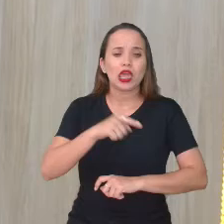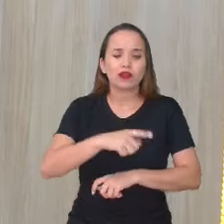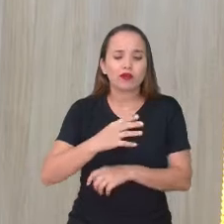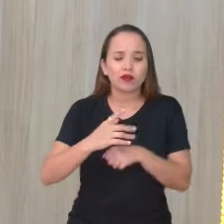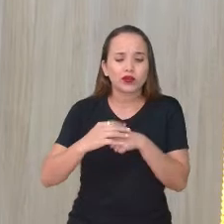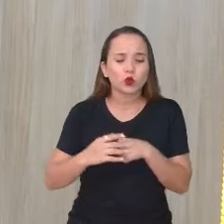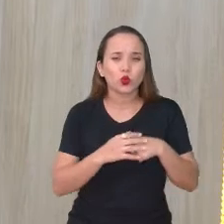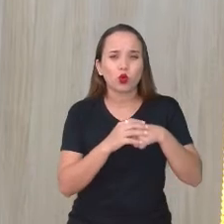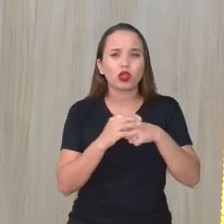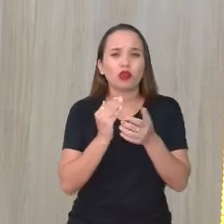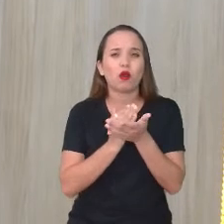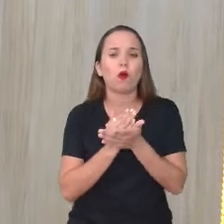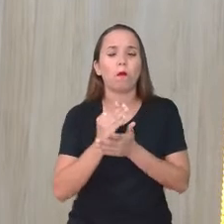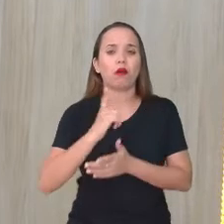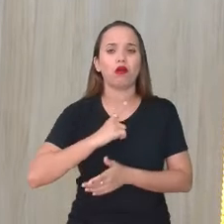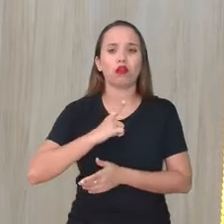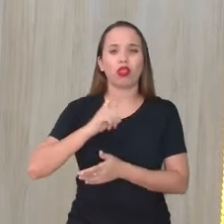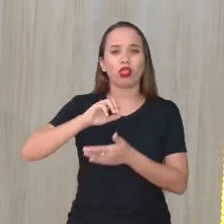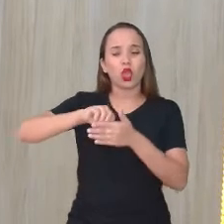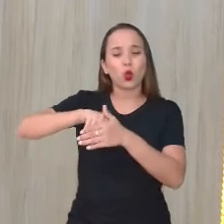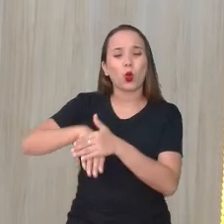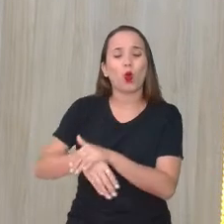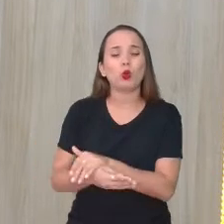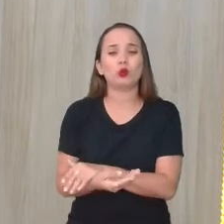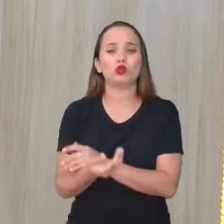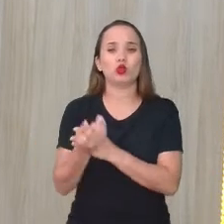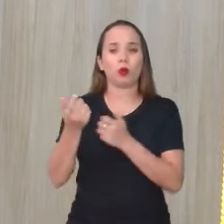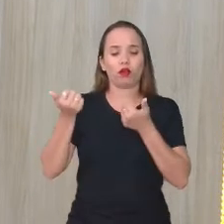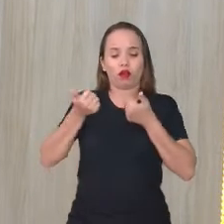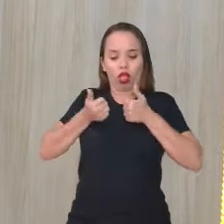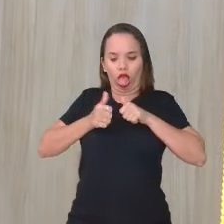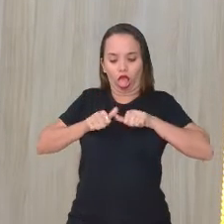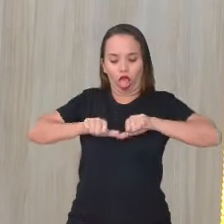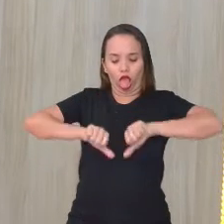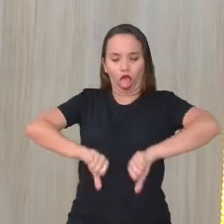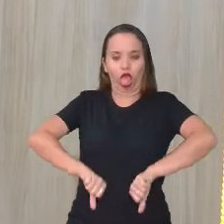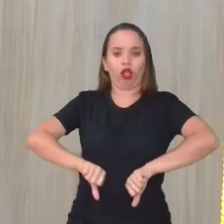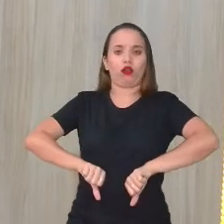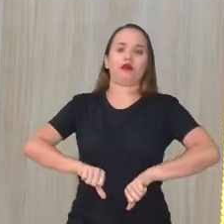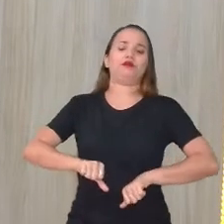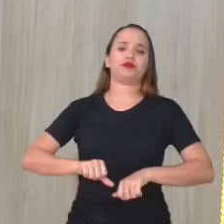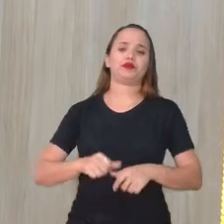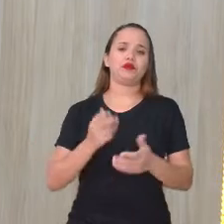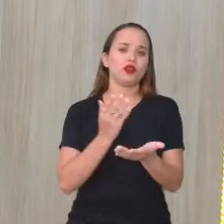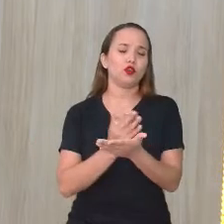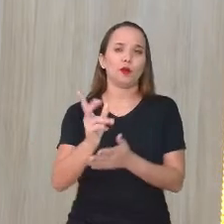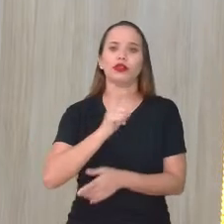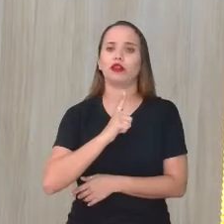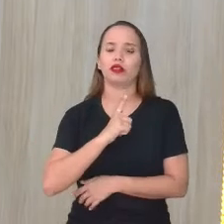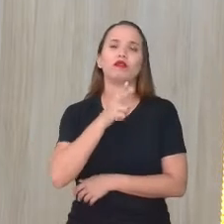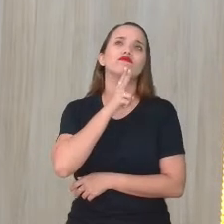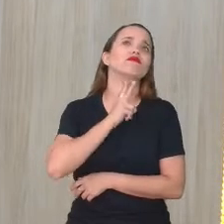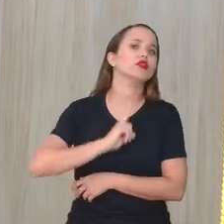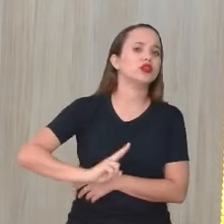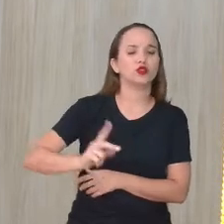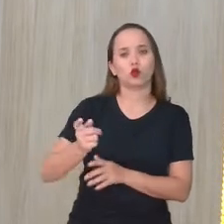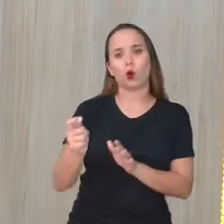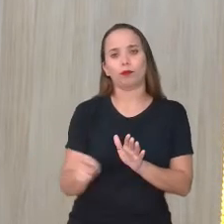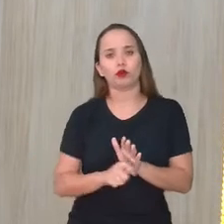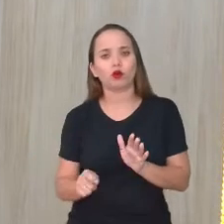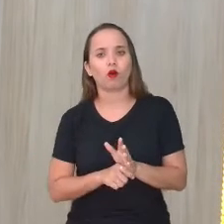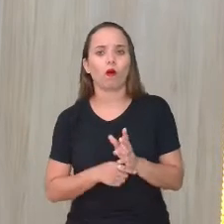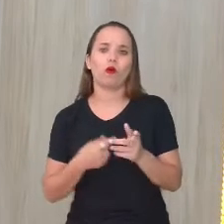sua vida em hábitos autodestrutivos. Hábitos como o alcoolismo, o uso de